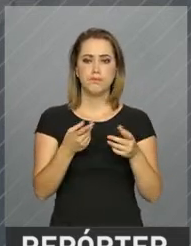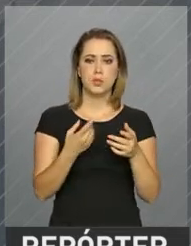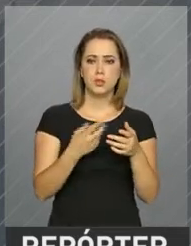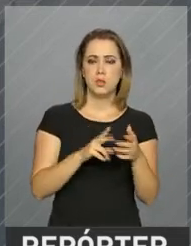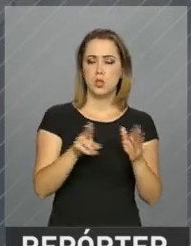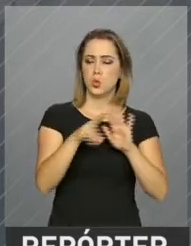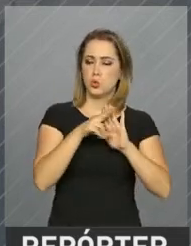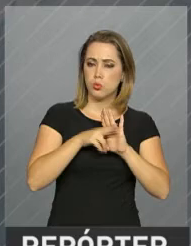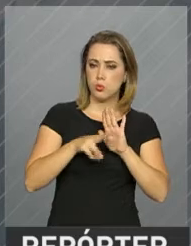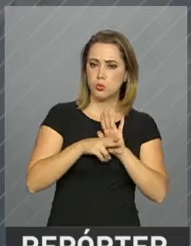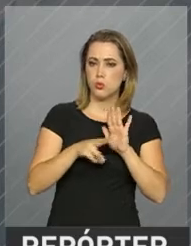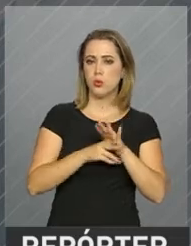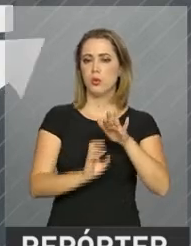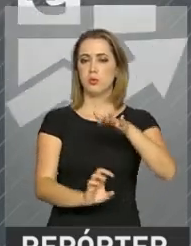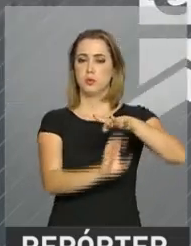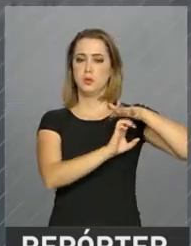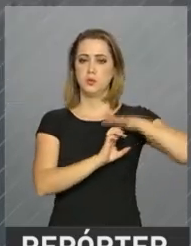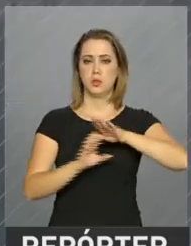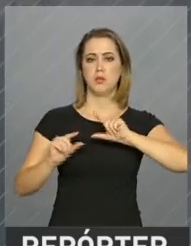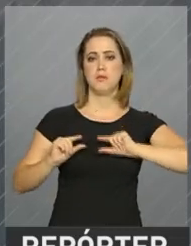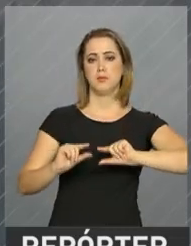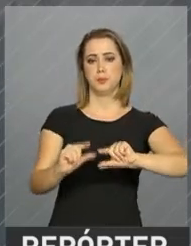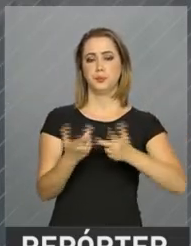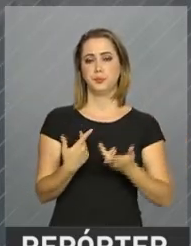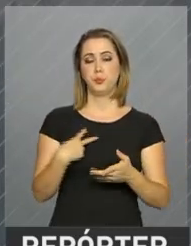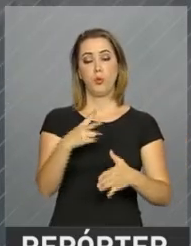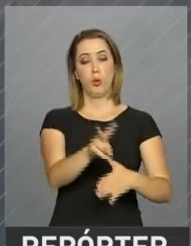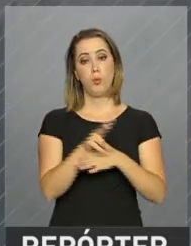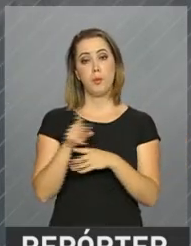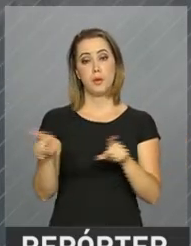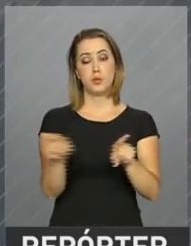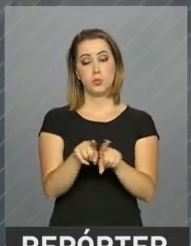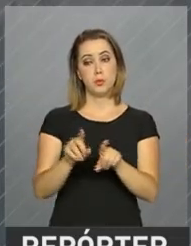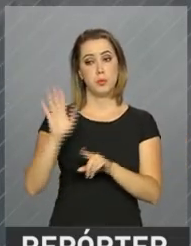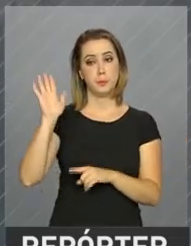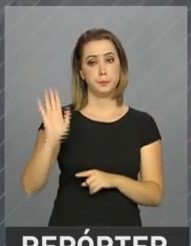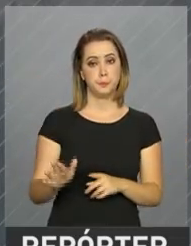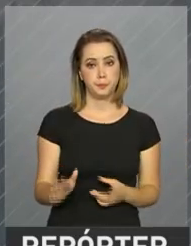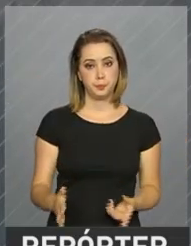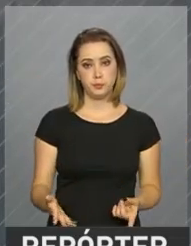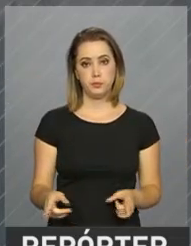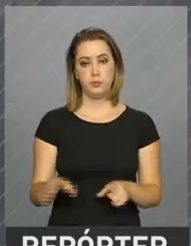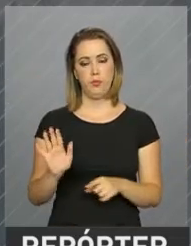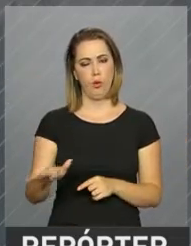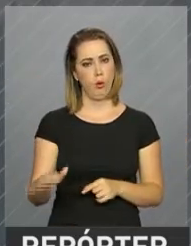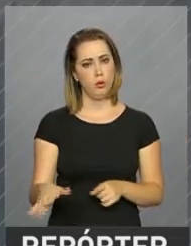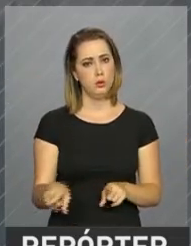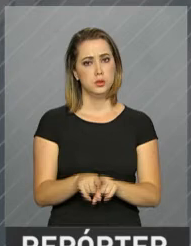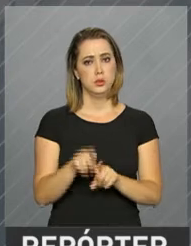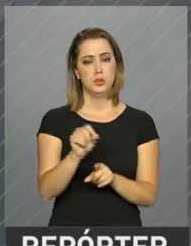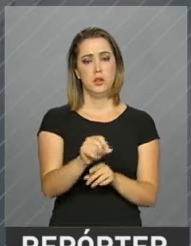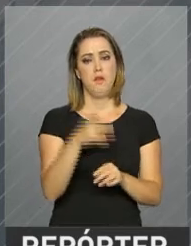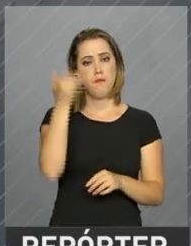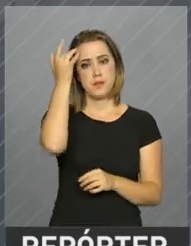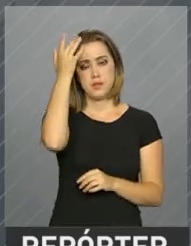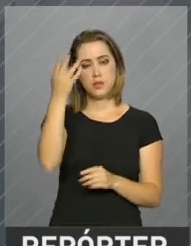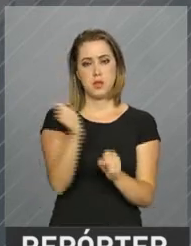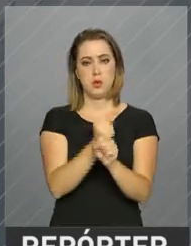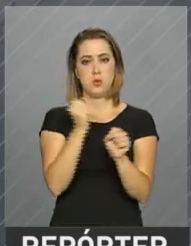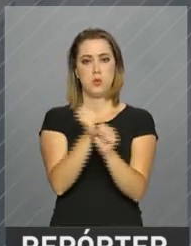e médio porte crédito mais barato o banco central deve facilitar o crédito para a construção